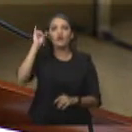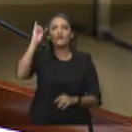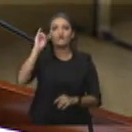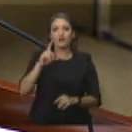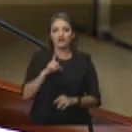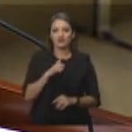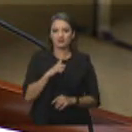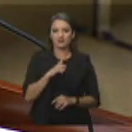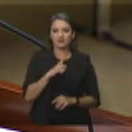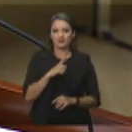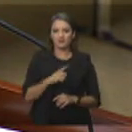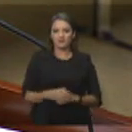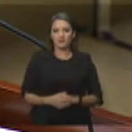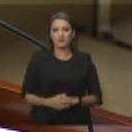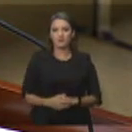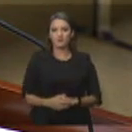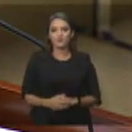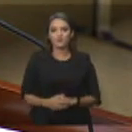para se evitar